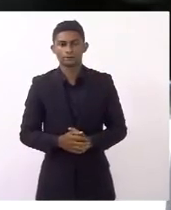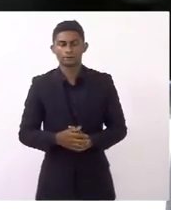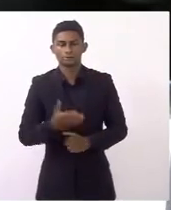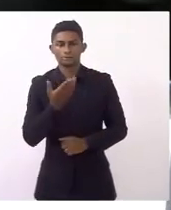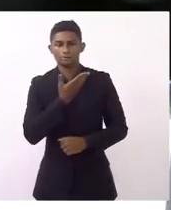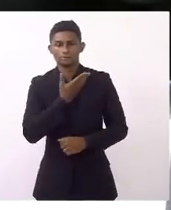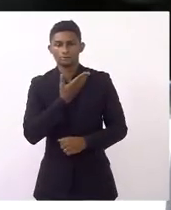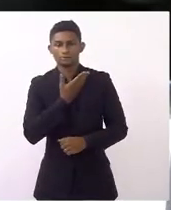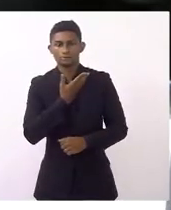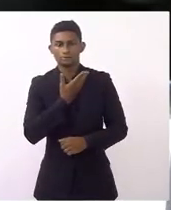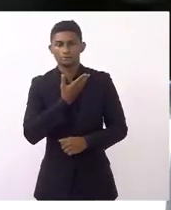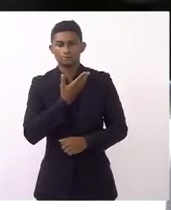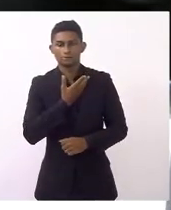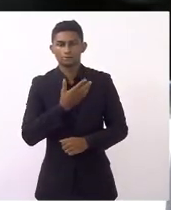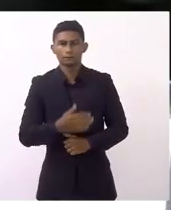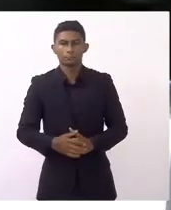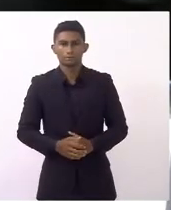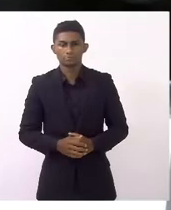amiga